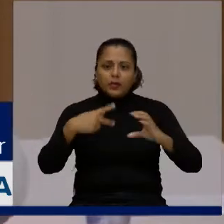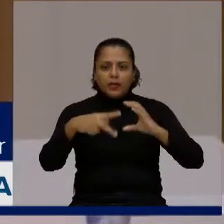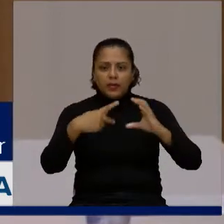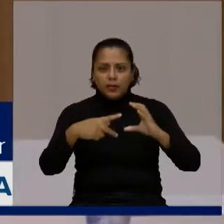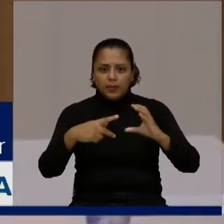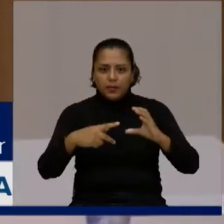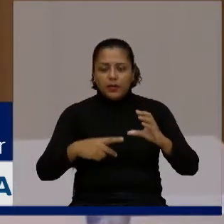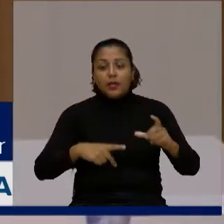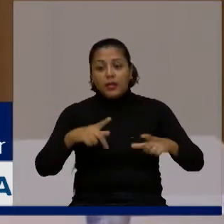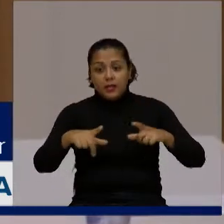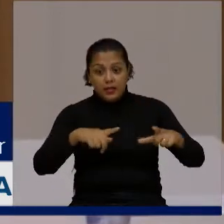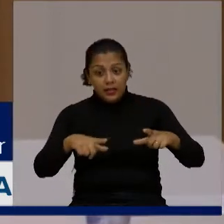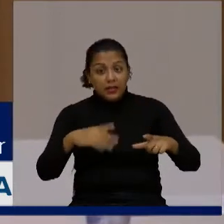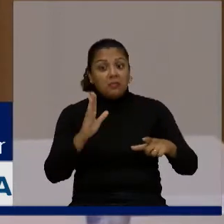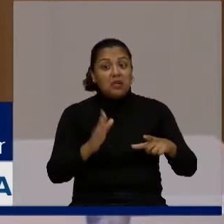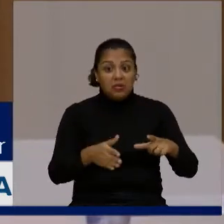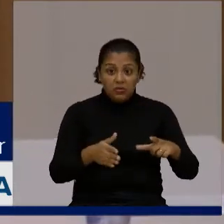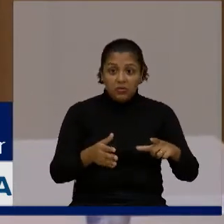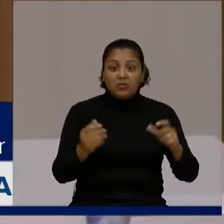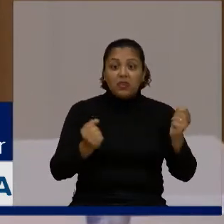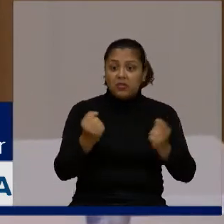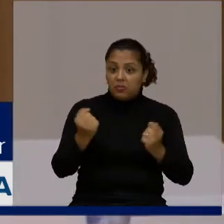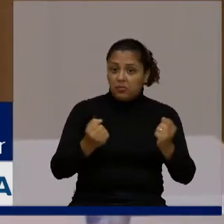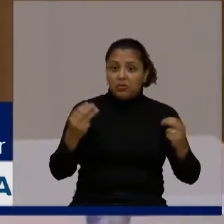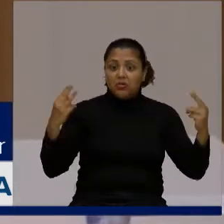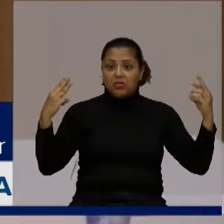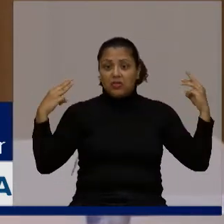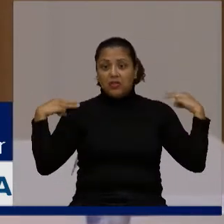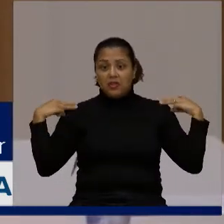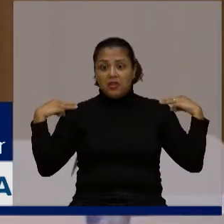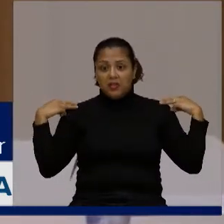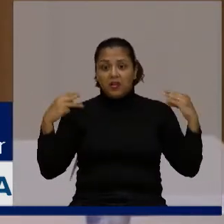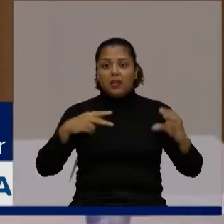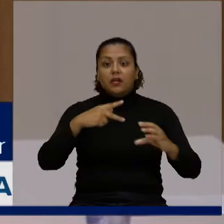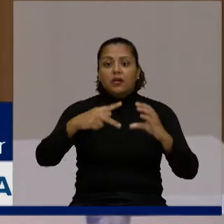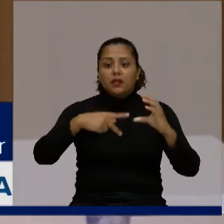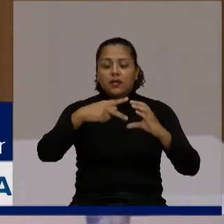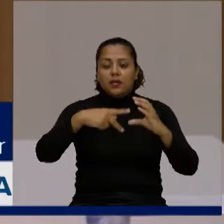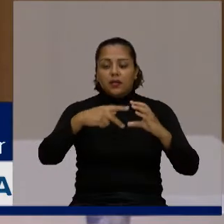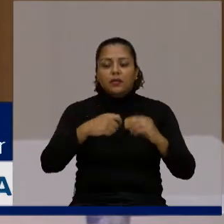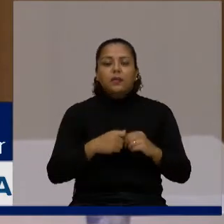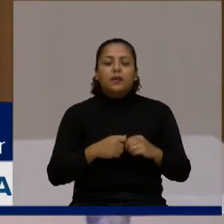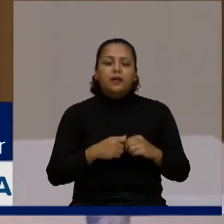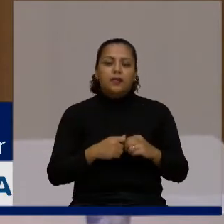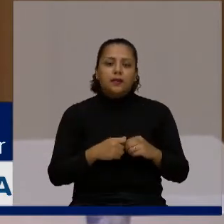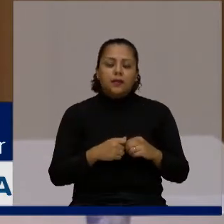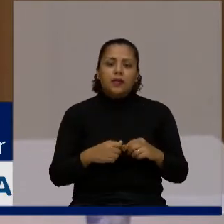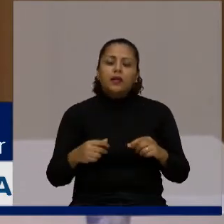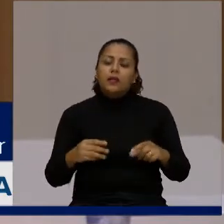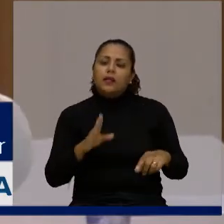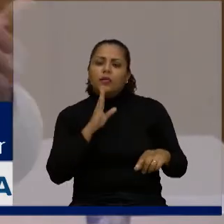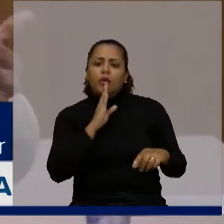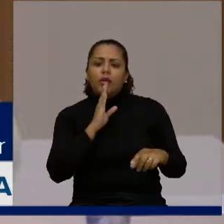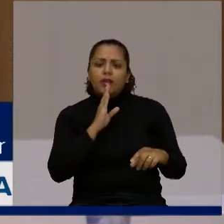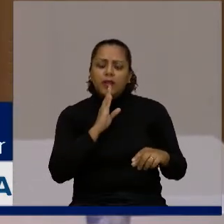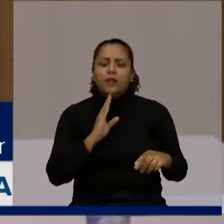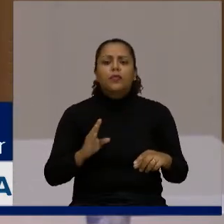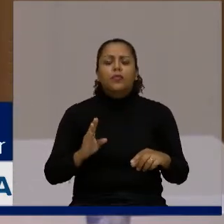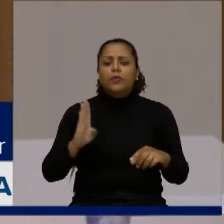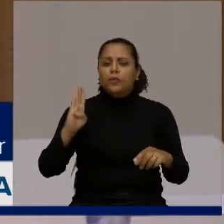pai, né? Foi motorista do meu pai nessa casa, na Câmara Municipal. E depois também tive muito contato com o Bosco, fiquei